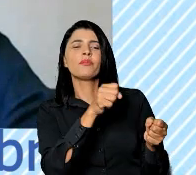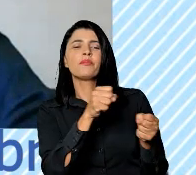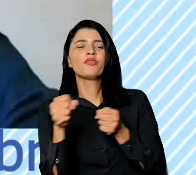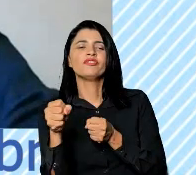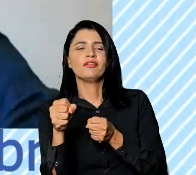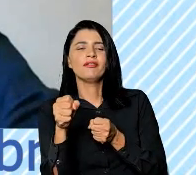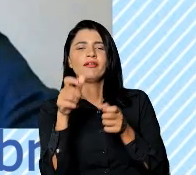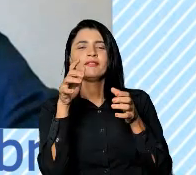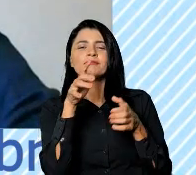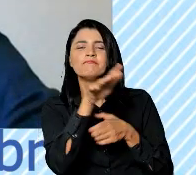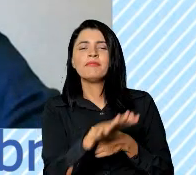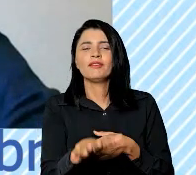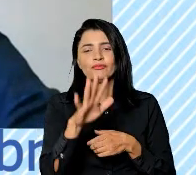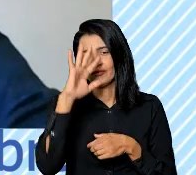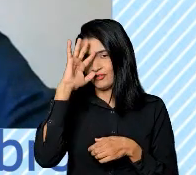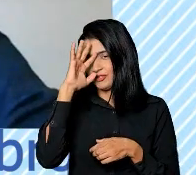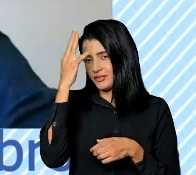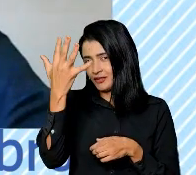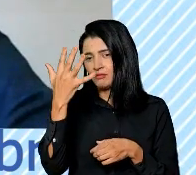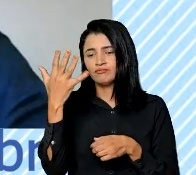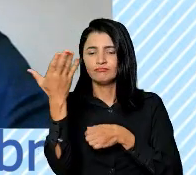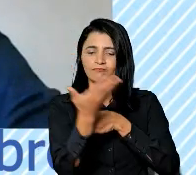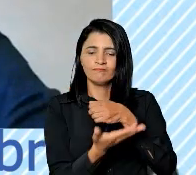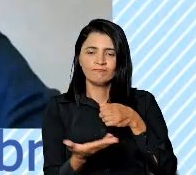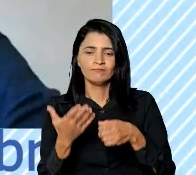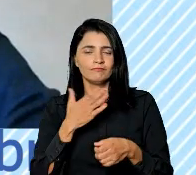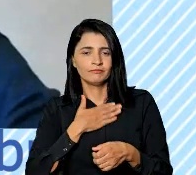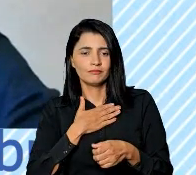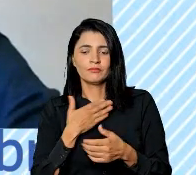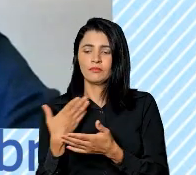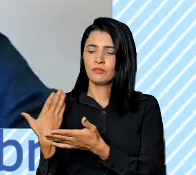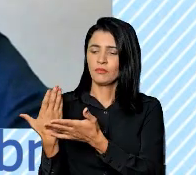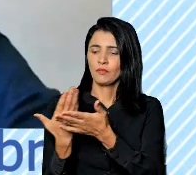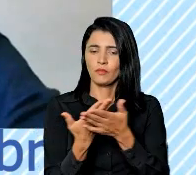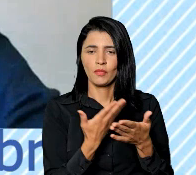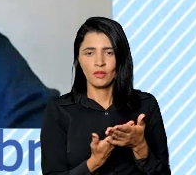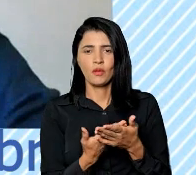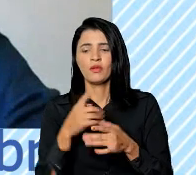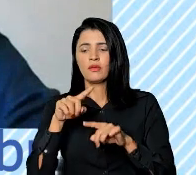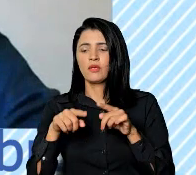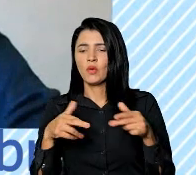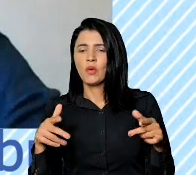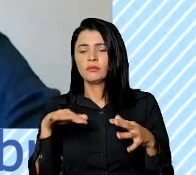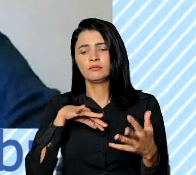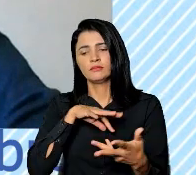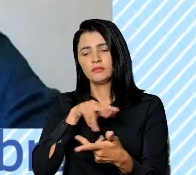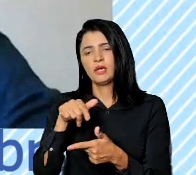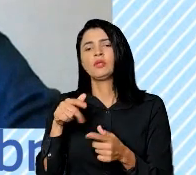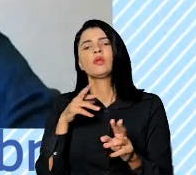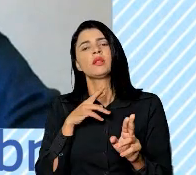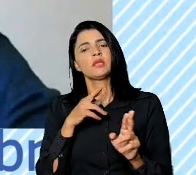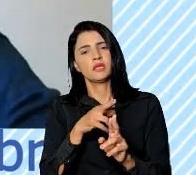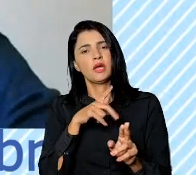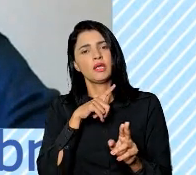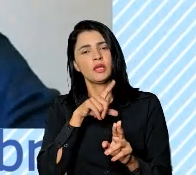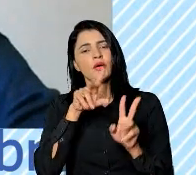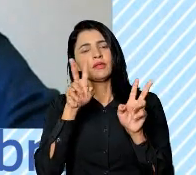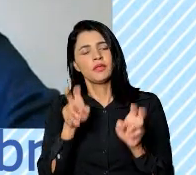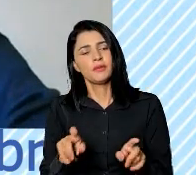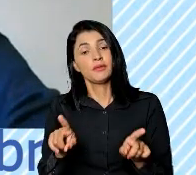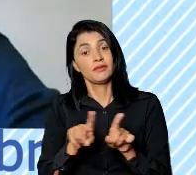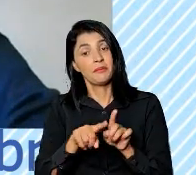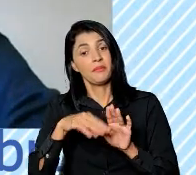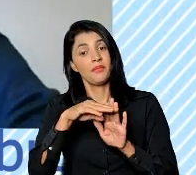de decisão. Eu baseei meus estudos também em instrumentos internacionais relacionados ao tema, inclusive a Agenda 2030.